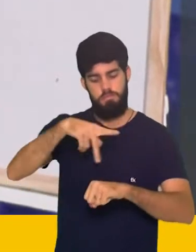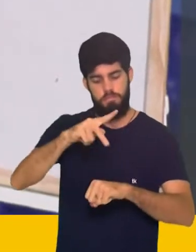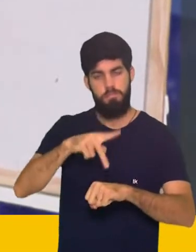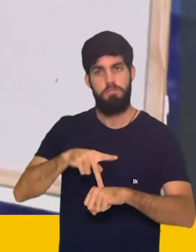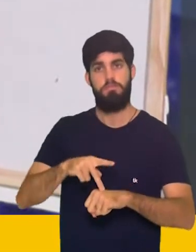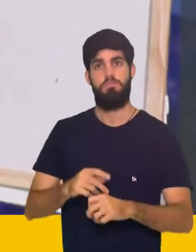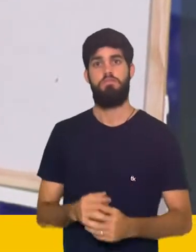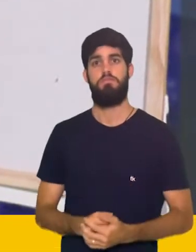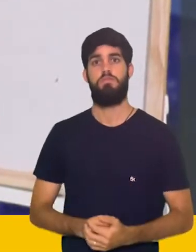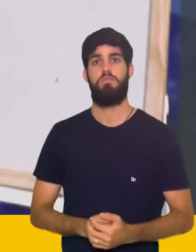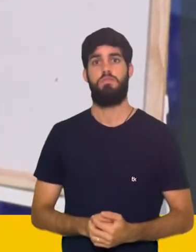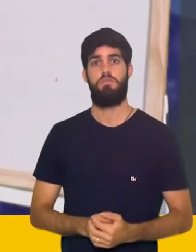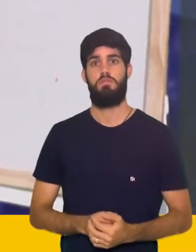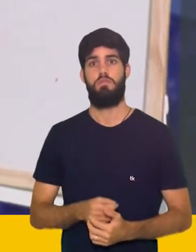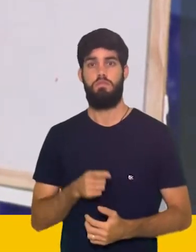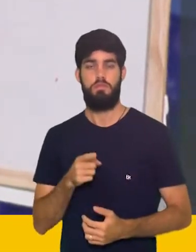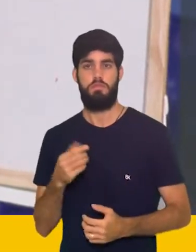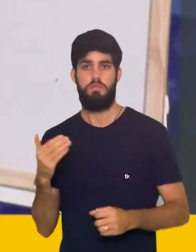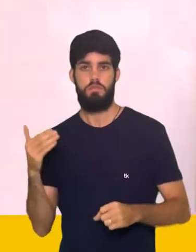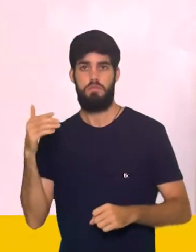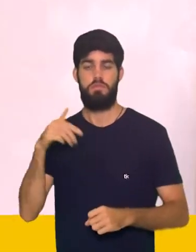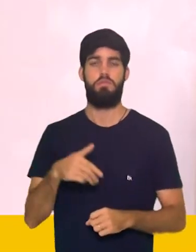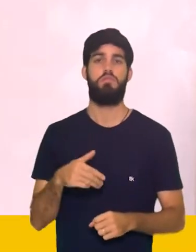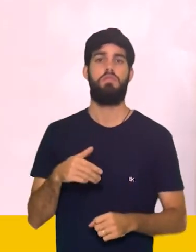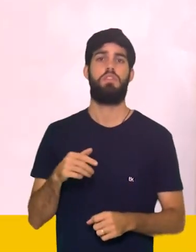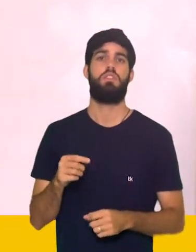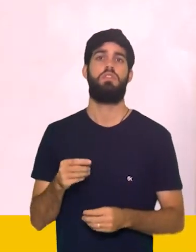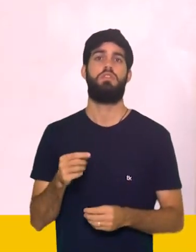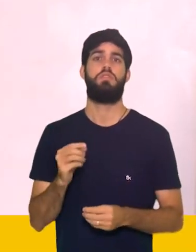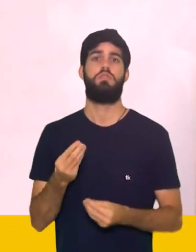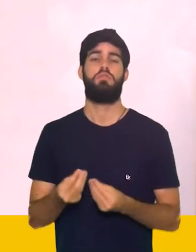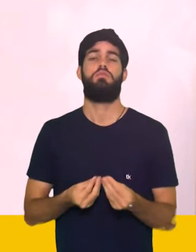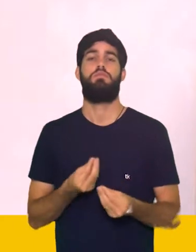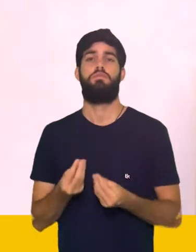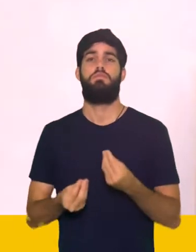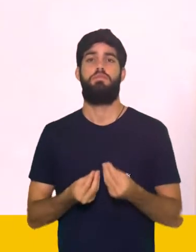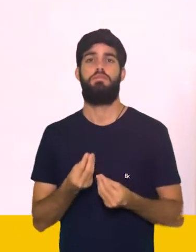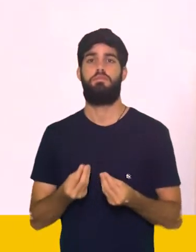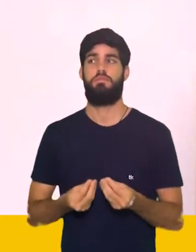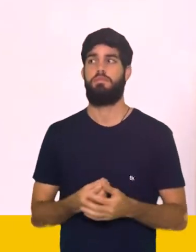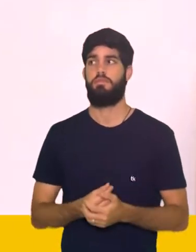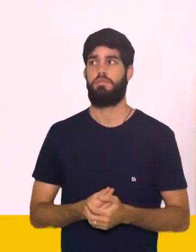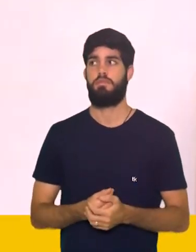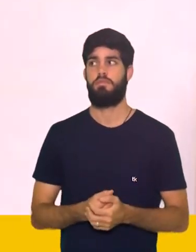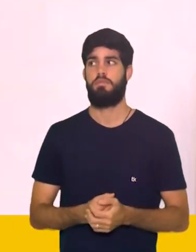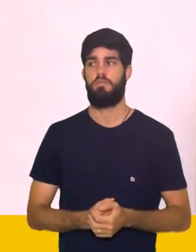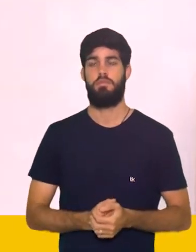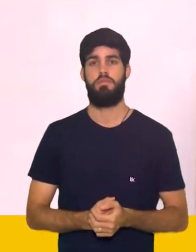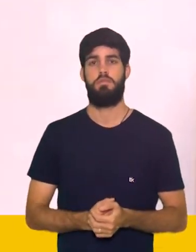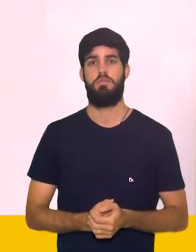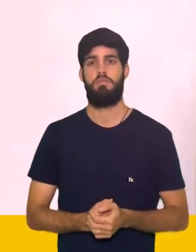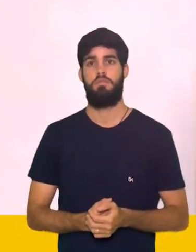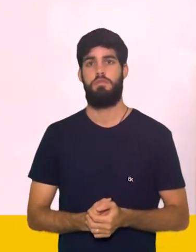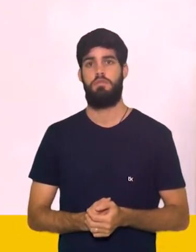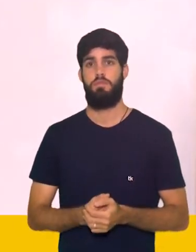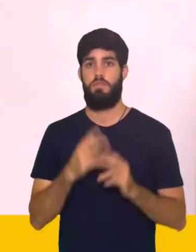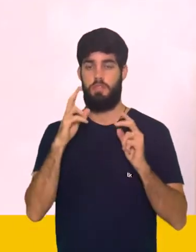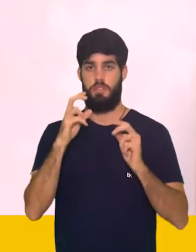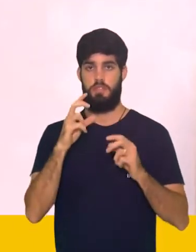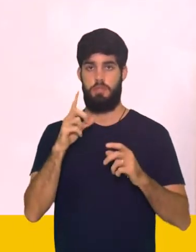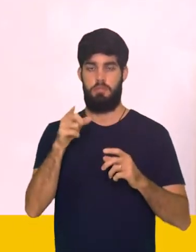Aí você vem e vai pegar isso aqui como parte. Isso aqui é o gênero, o tema,